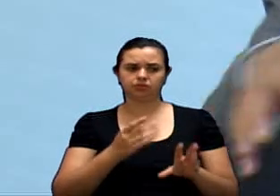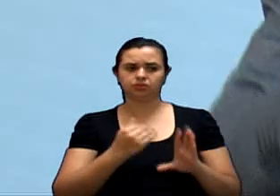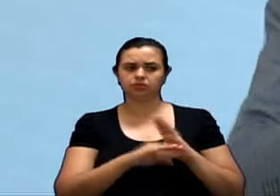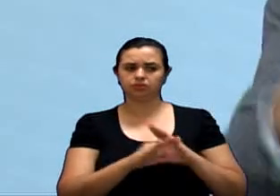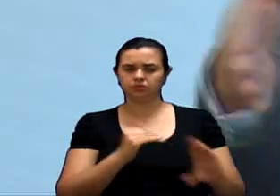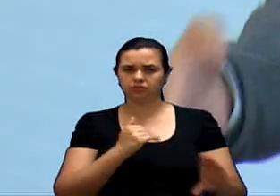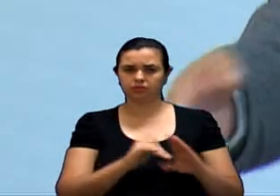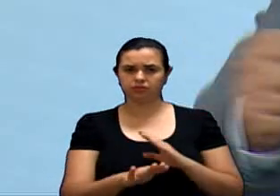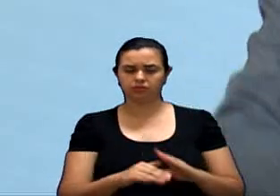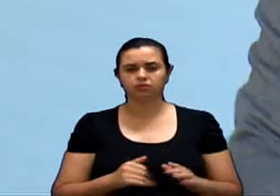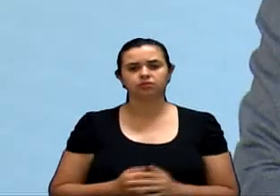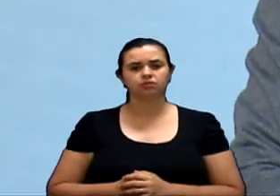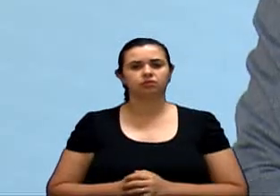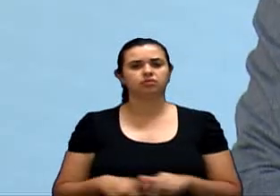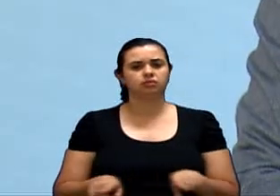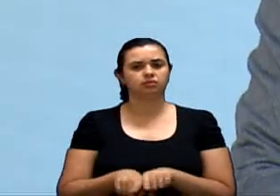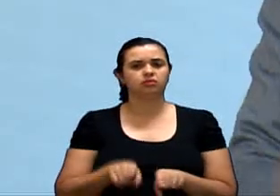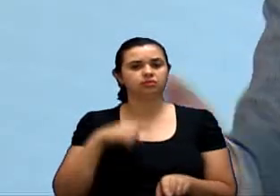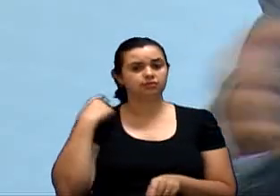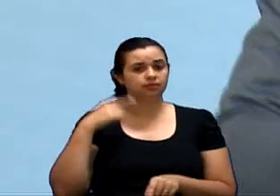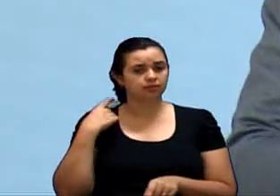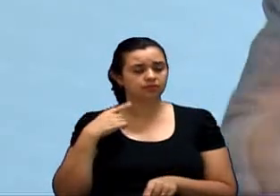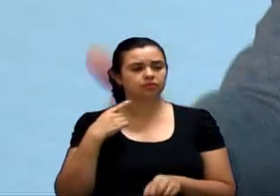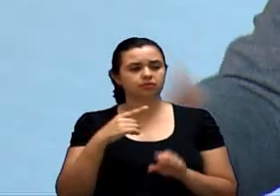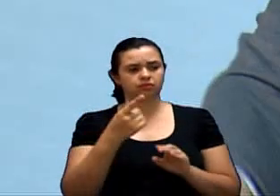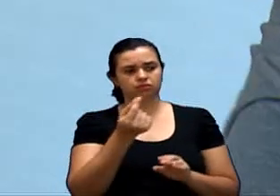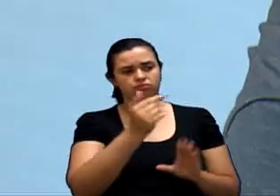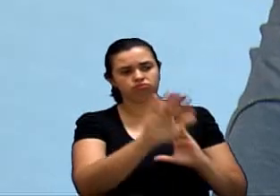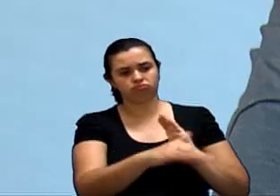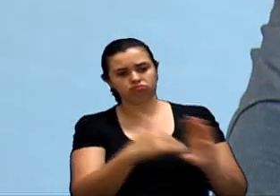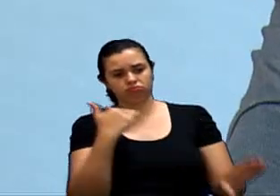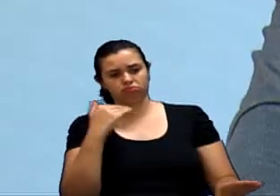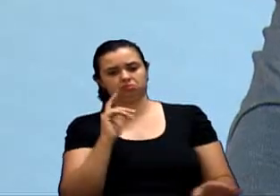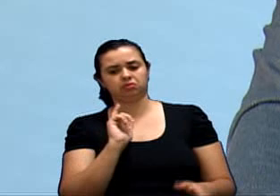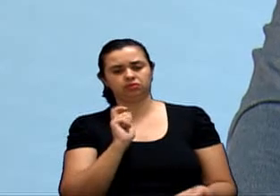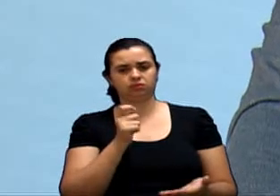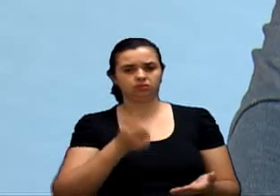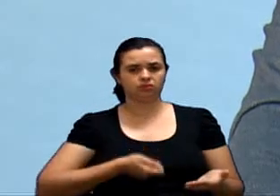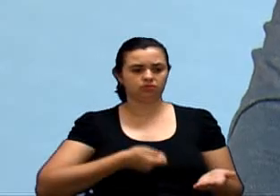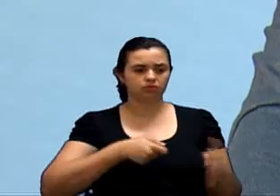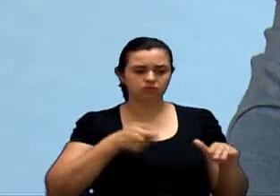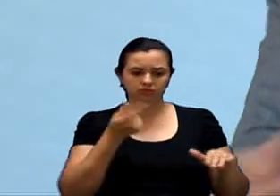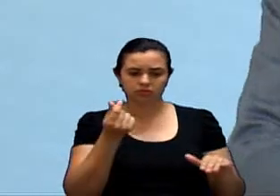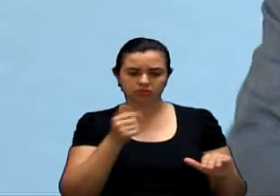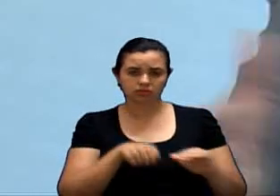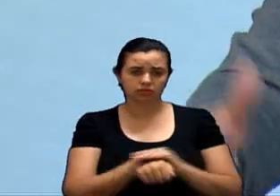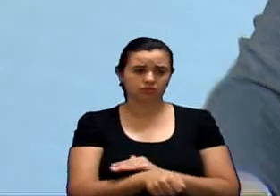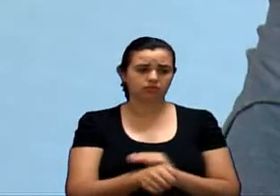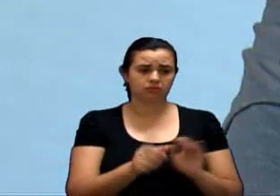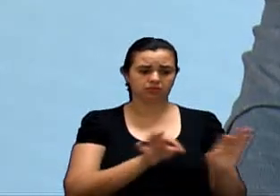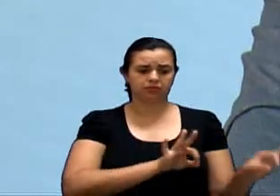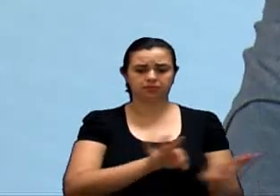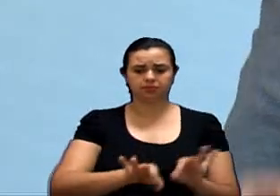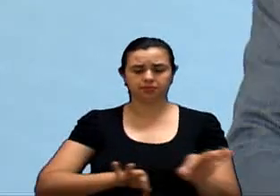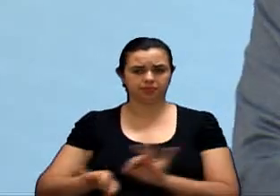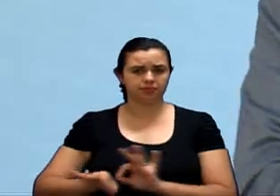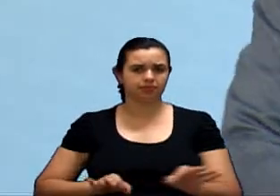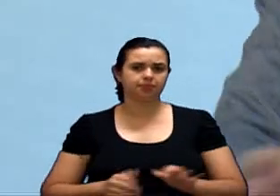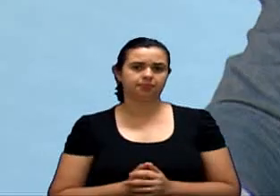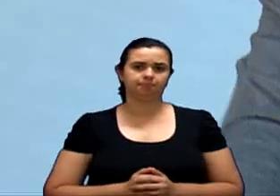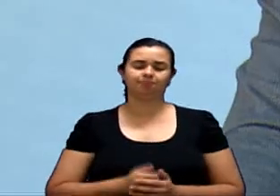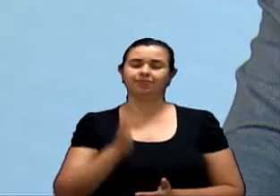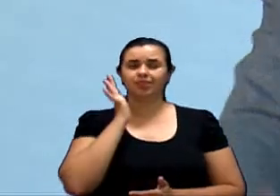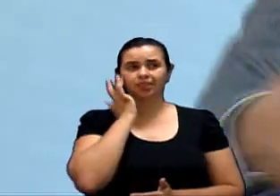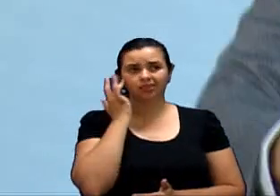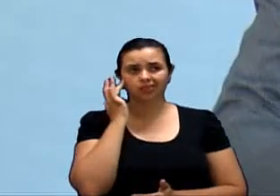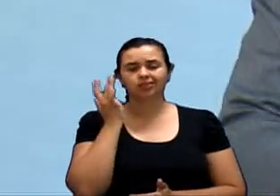que for, está vindo, está sendo executado no município, e agora isso aí, para mim, eu quero acreditar que realmente foi um processo administrativo que